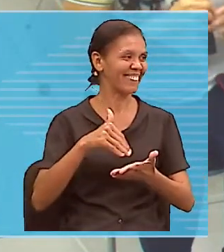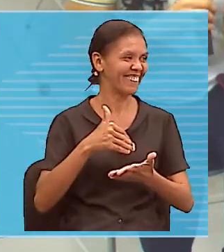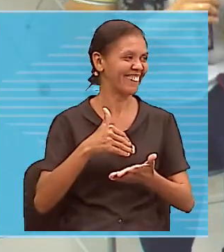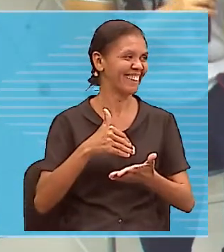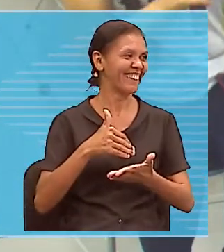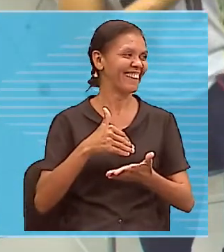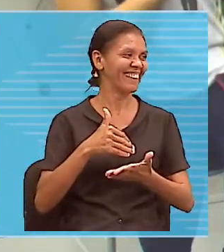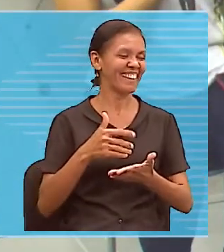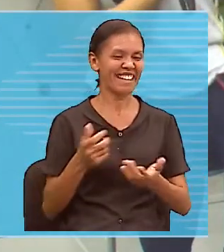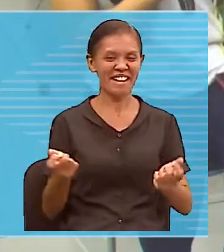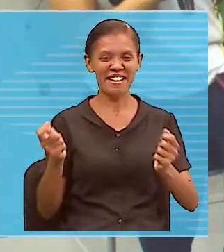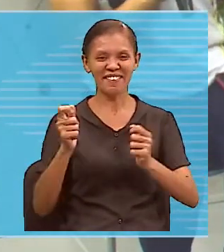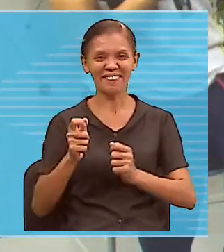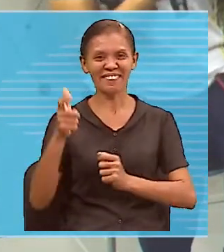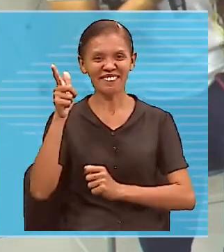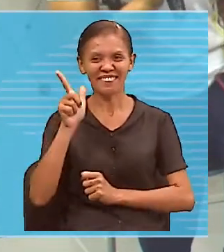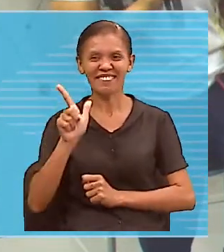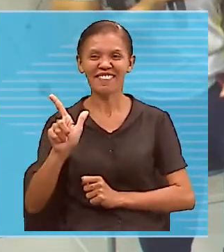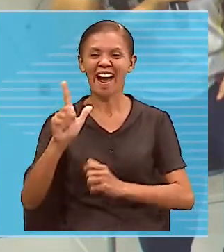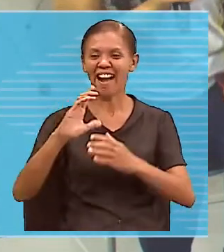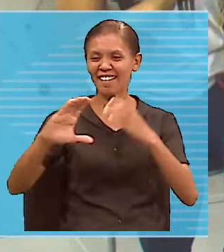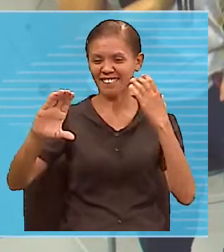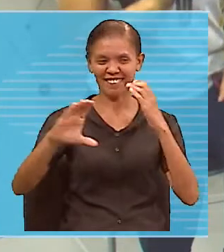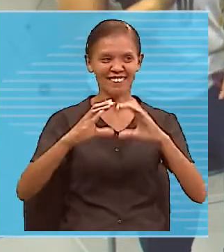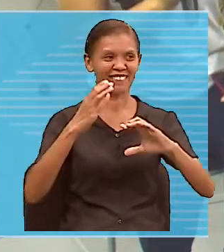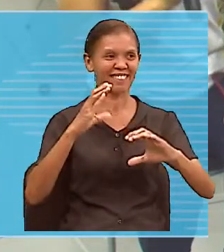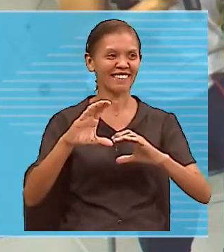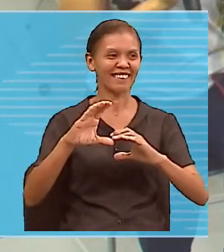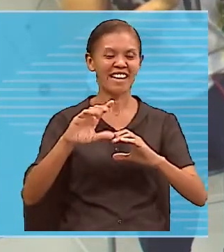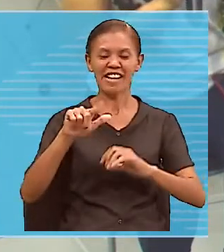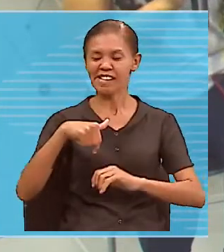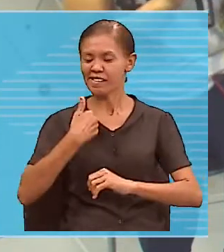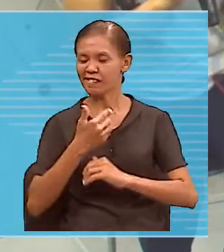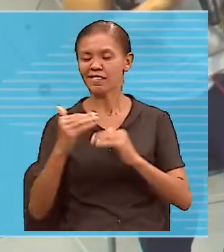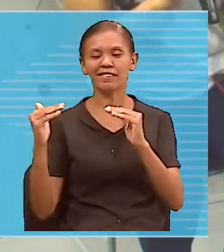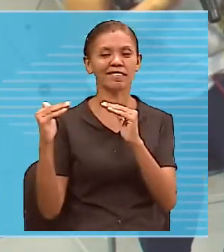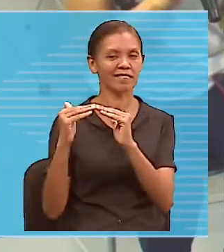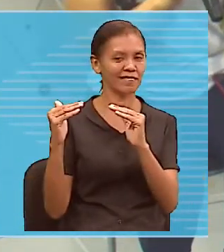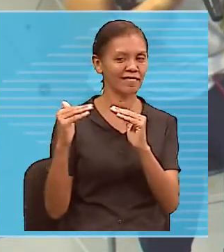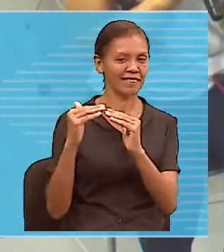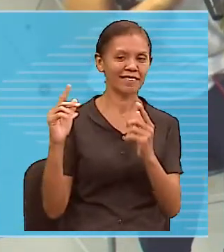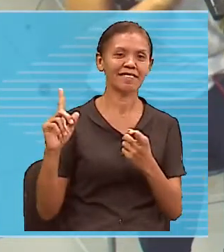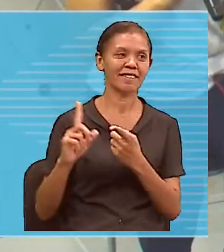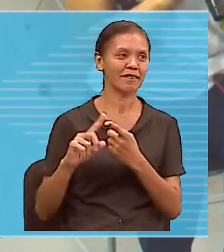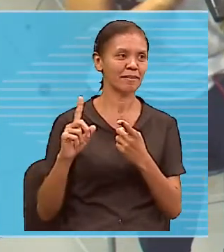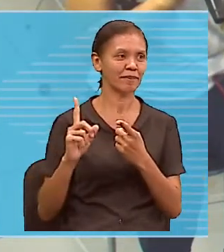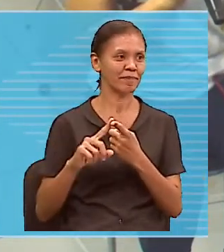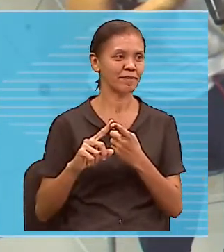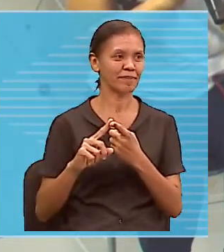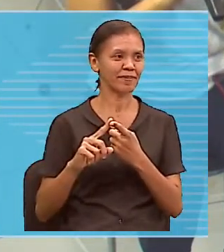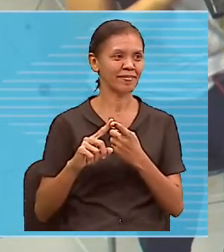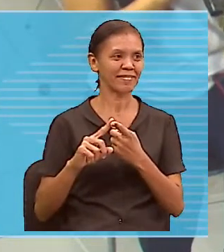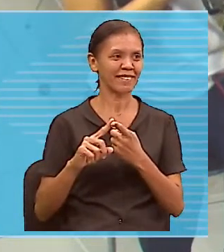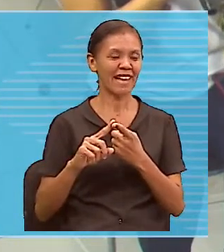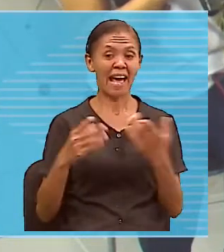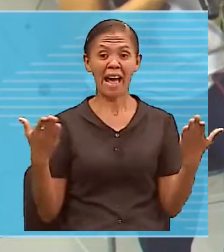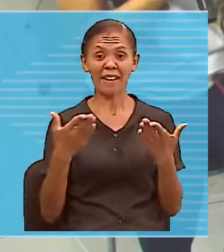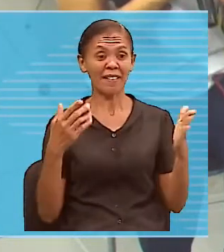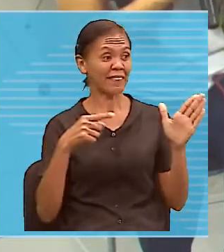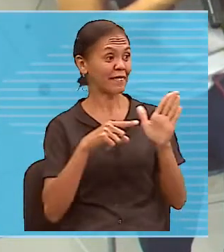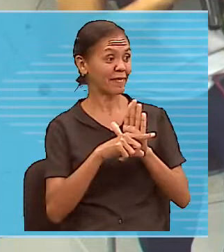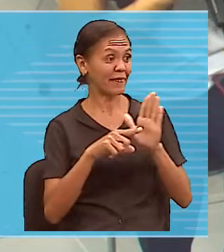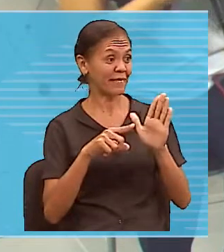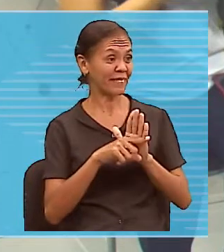sua voz é maravilhosa. Ai, obrigada, gente. E a gente concorda, né? Canta muito. E vamos fazer algumas perguntas